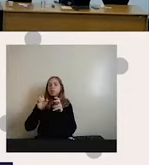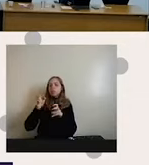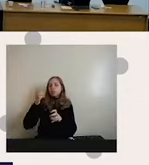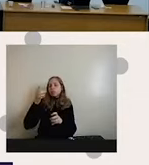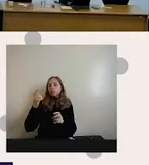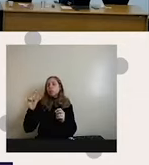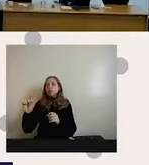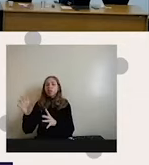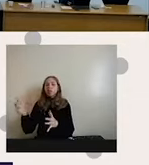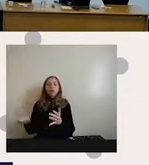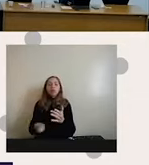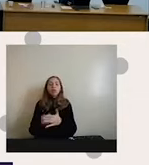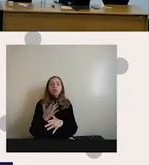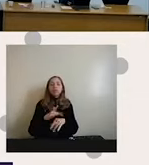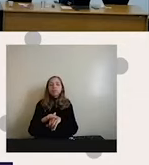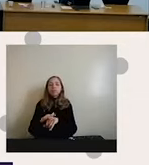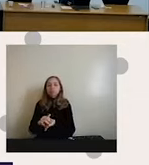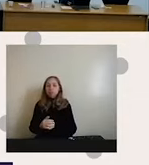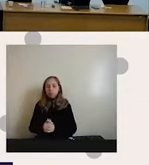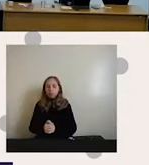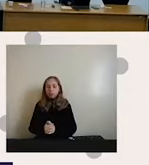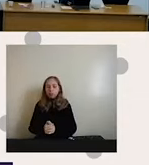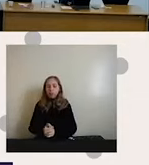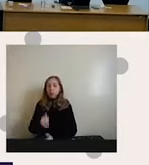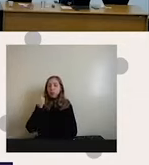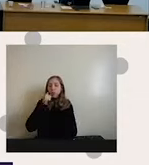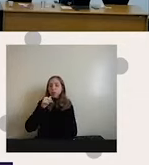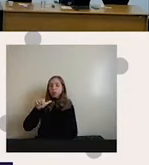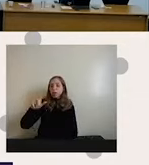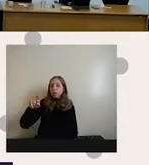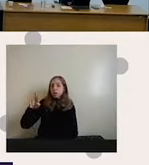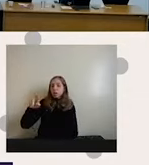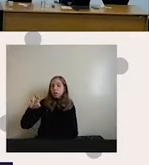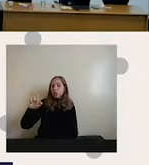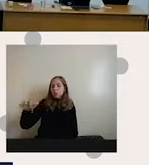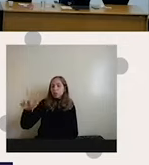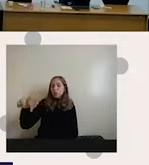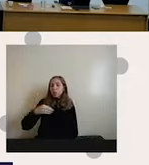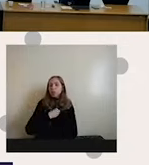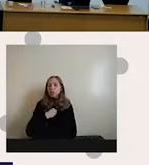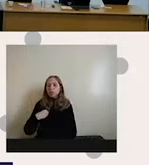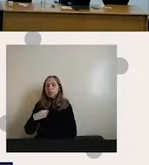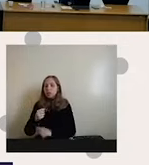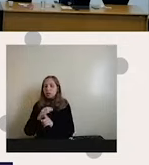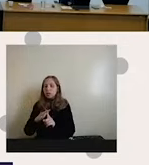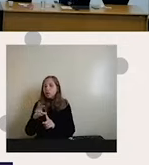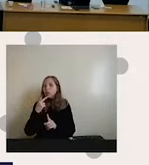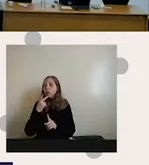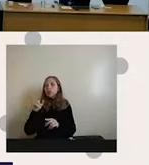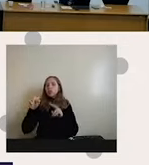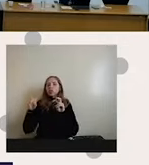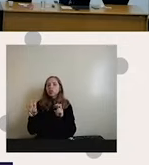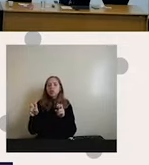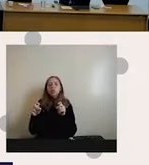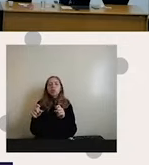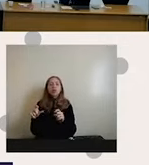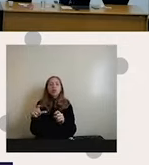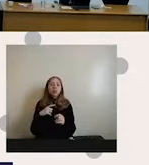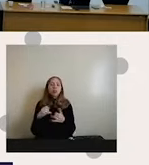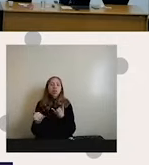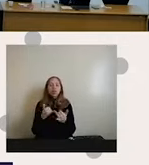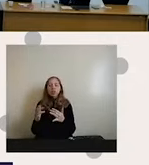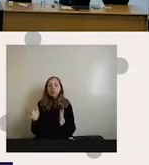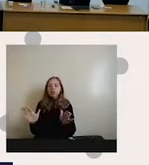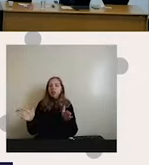Laurel, ela, da medicina social latino-americana, já nos dizia na década de 80, né, que a gente enfrenta uma caixa preta, onde é difícil realmente,